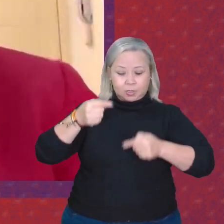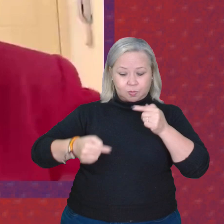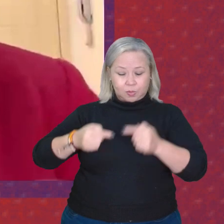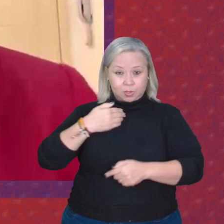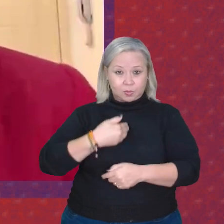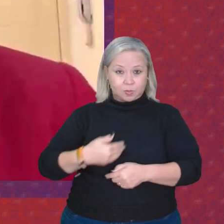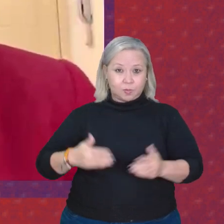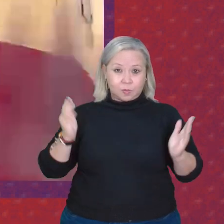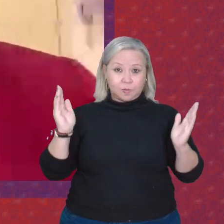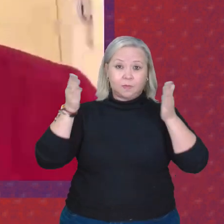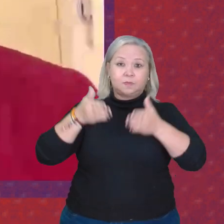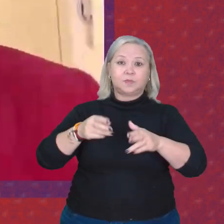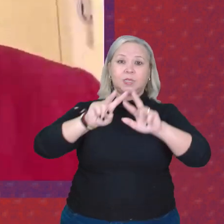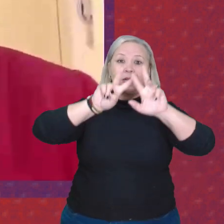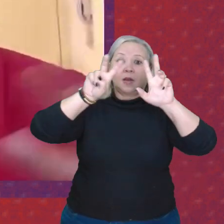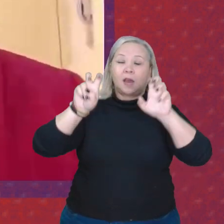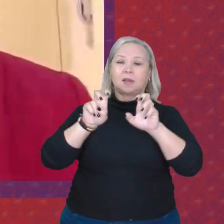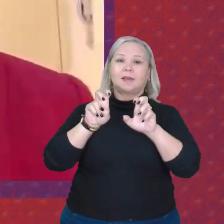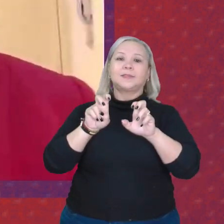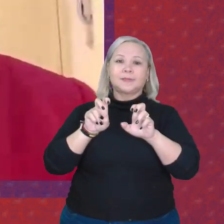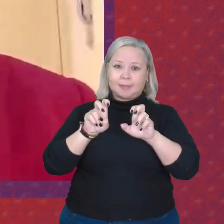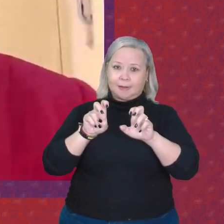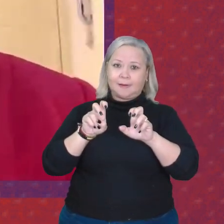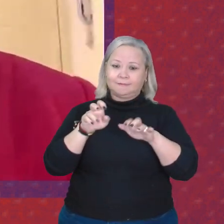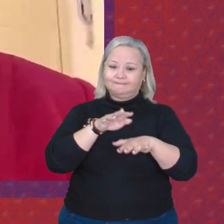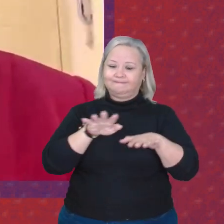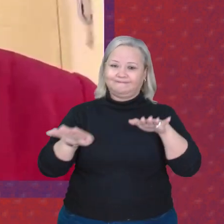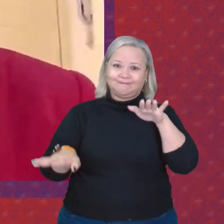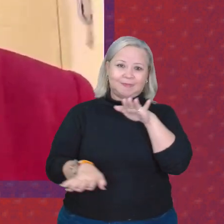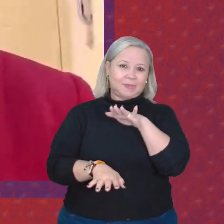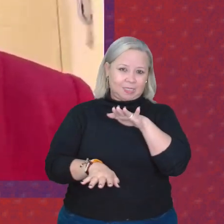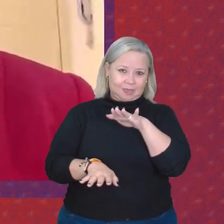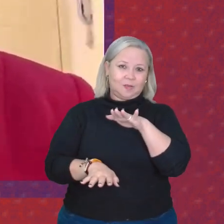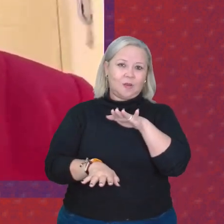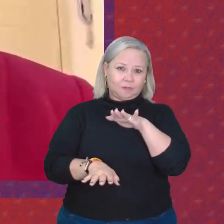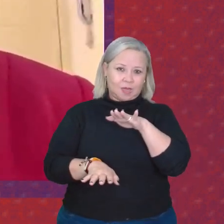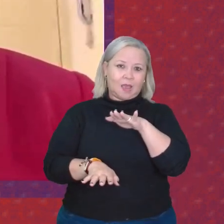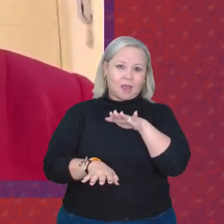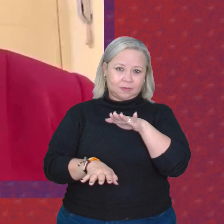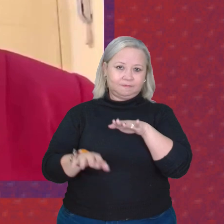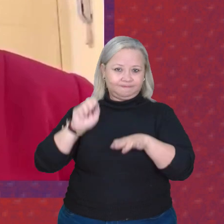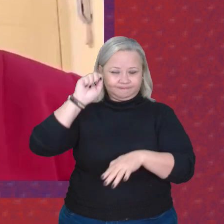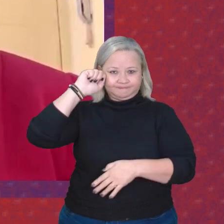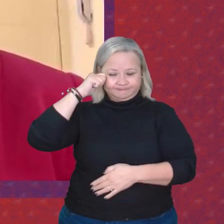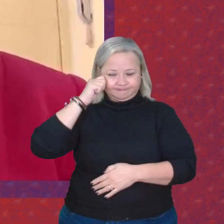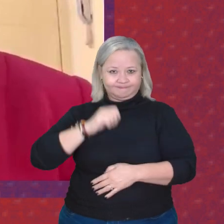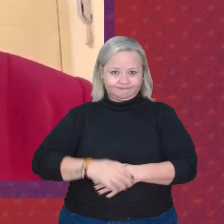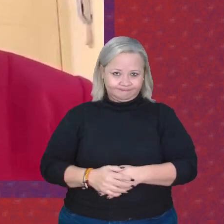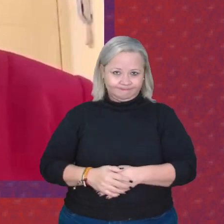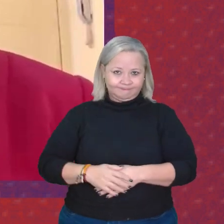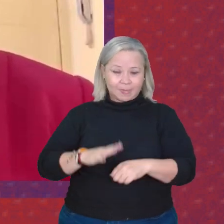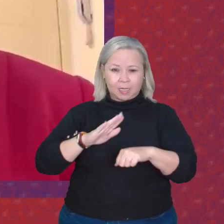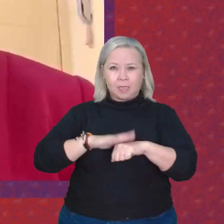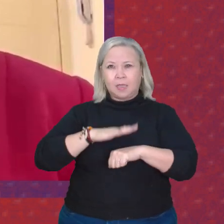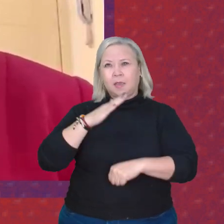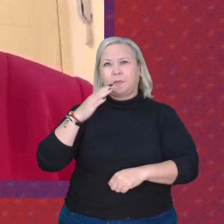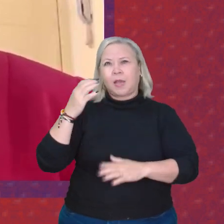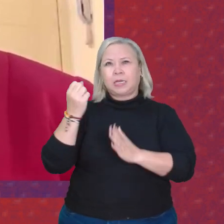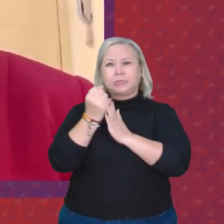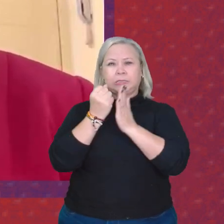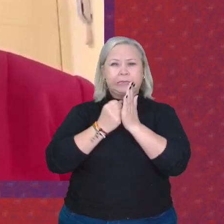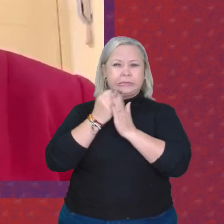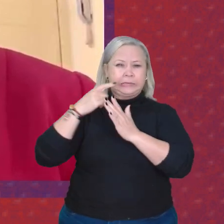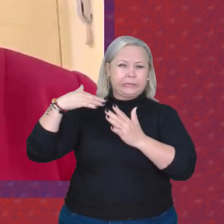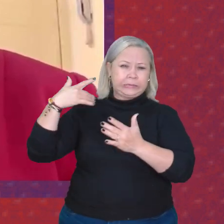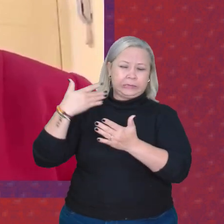públicas para a questão absurda da desigualdade e dos resultados de mais de 3 séculos de